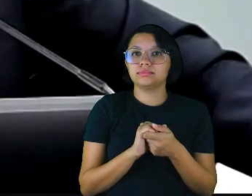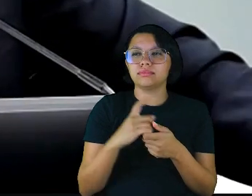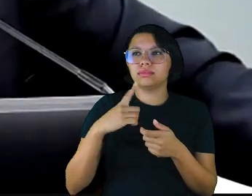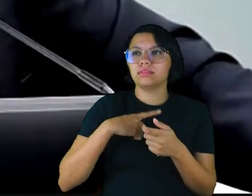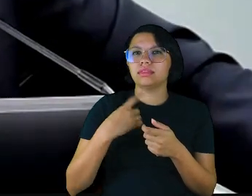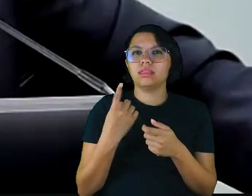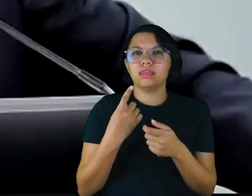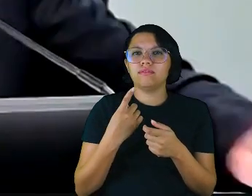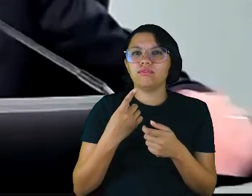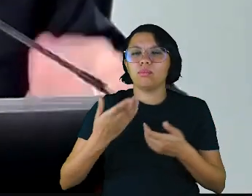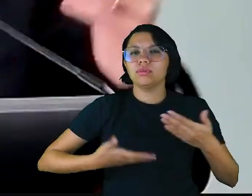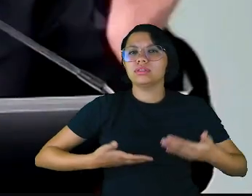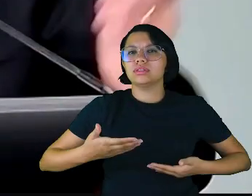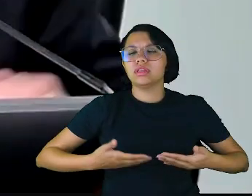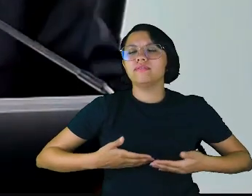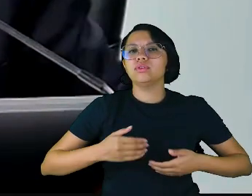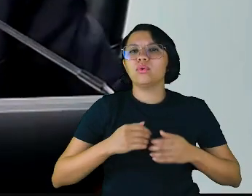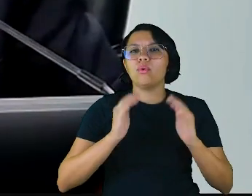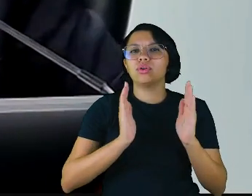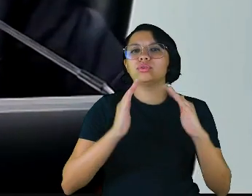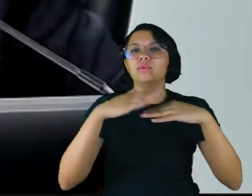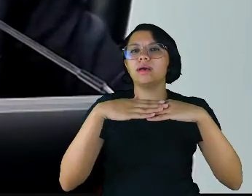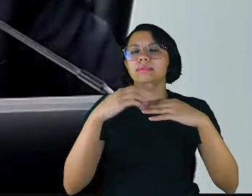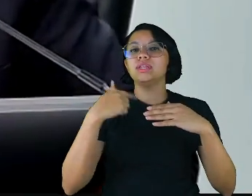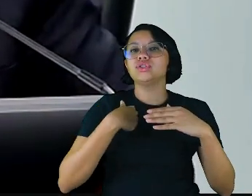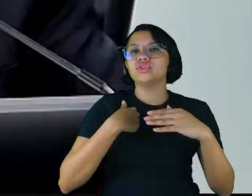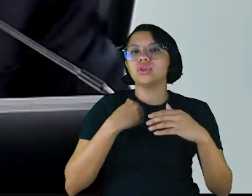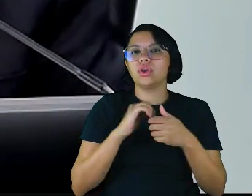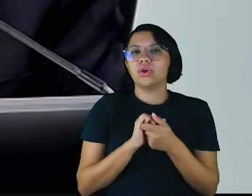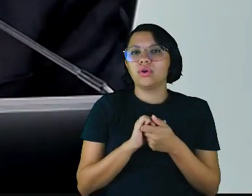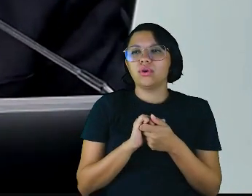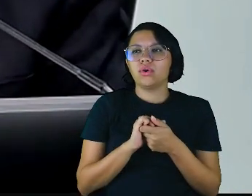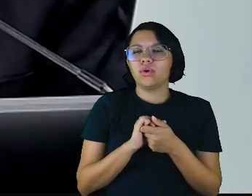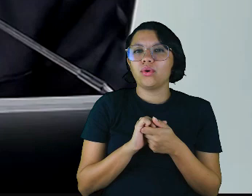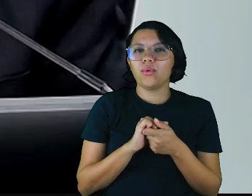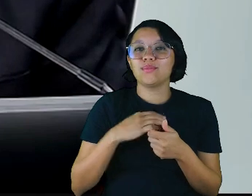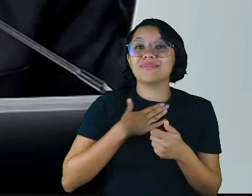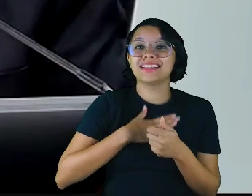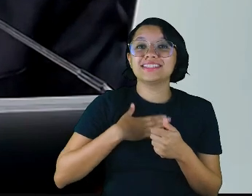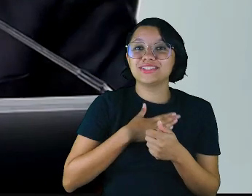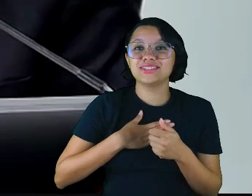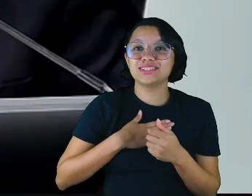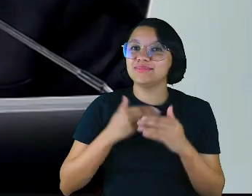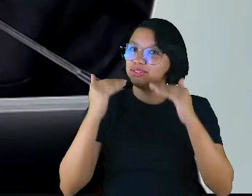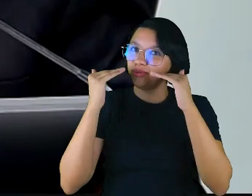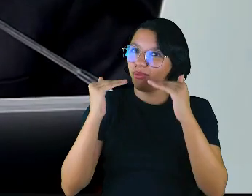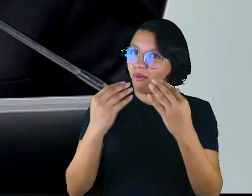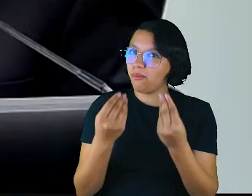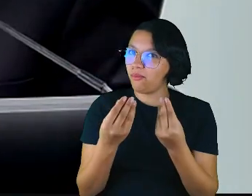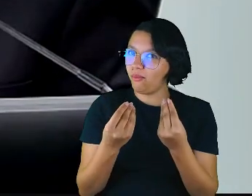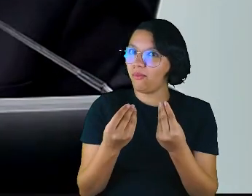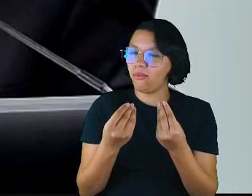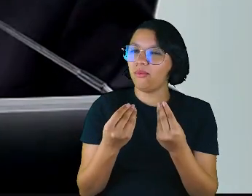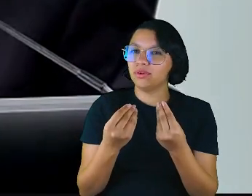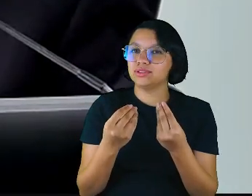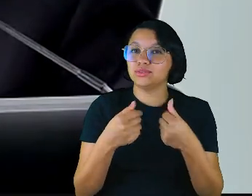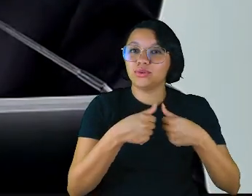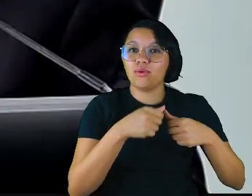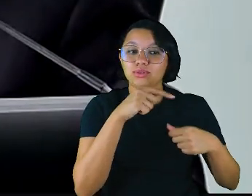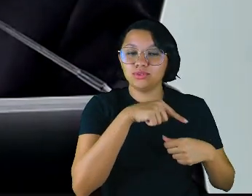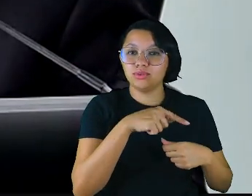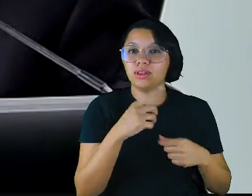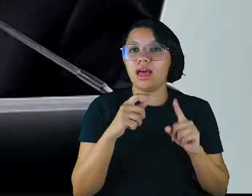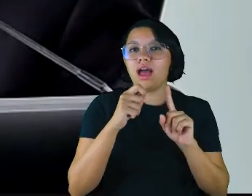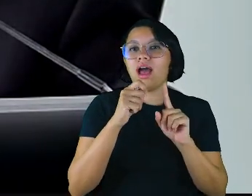teve uma servidora no gabinete, né, que eu estou prazerosamente e com muita honra ocupando há 1